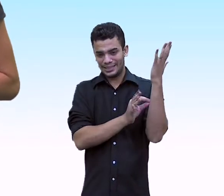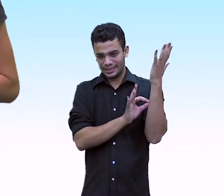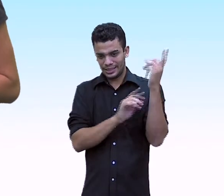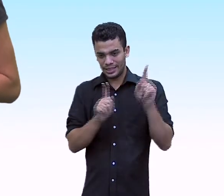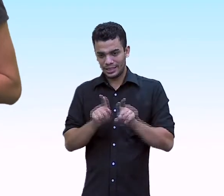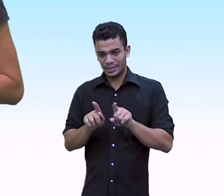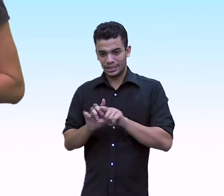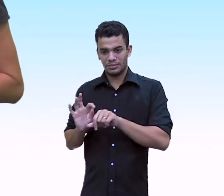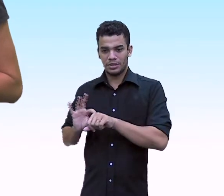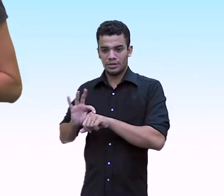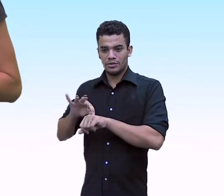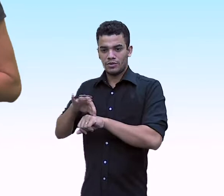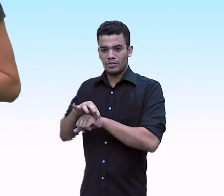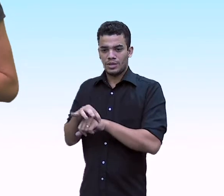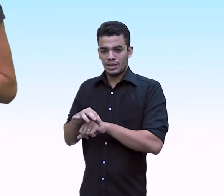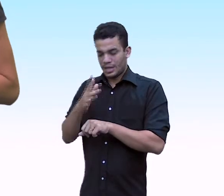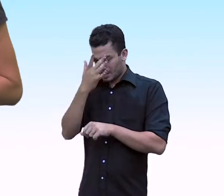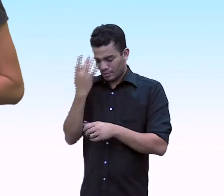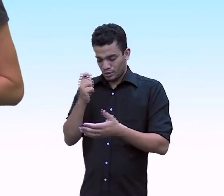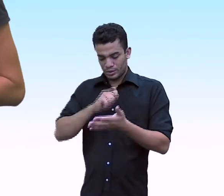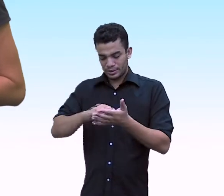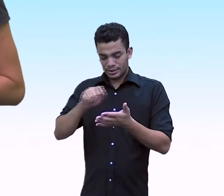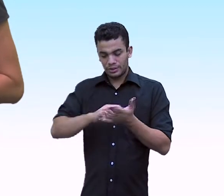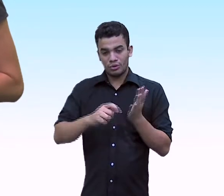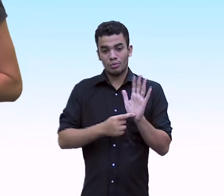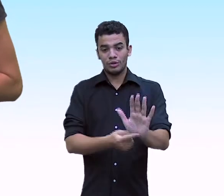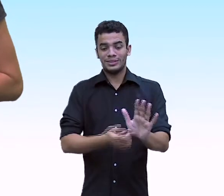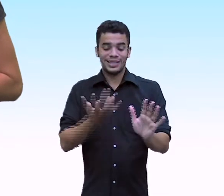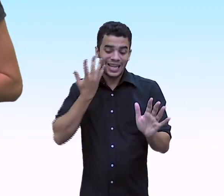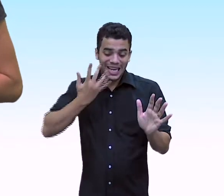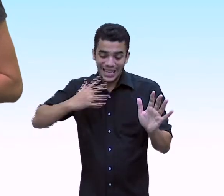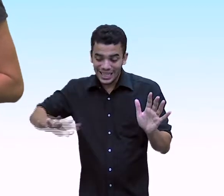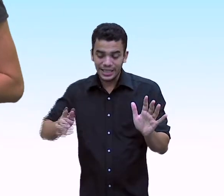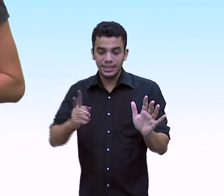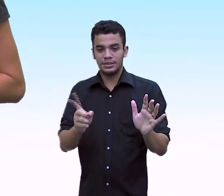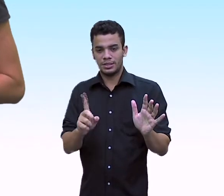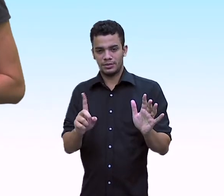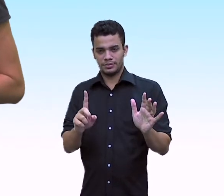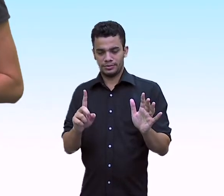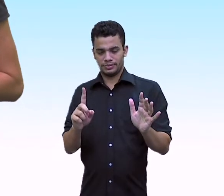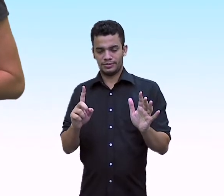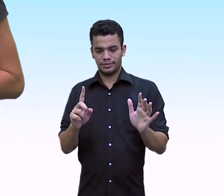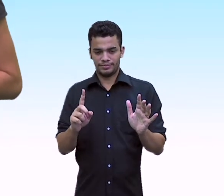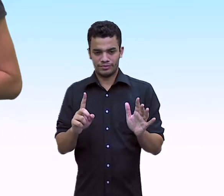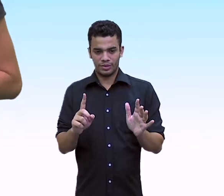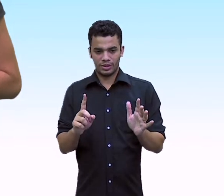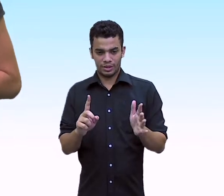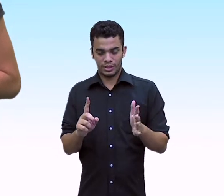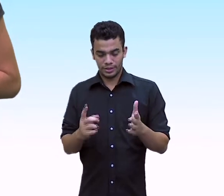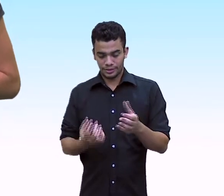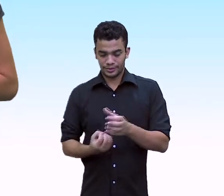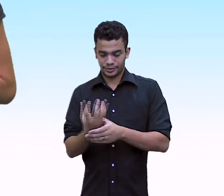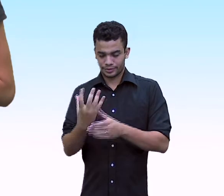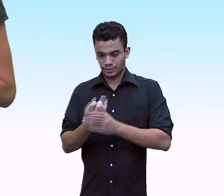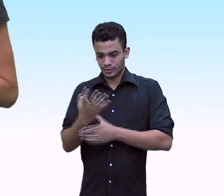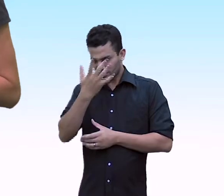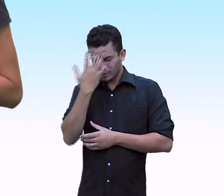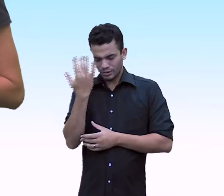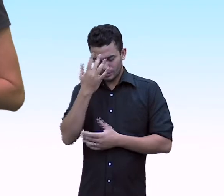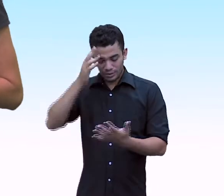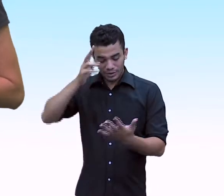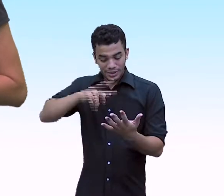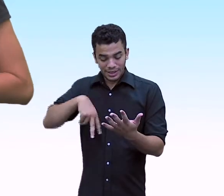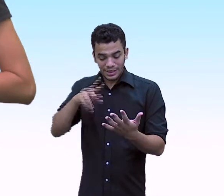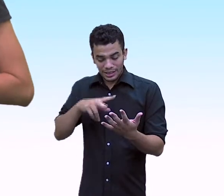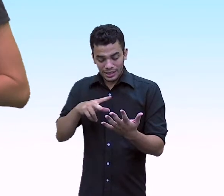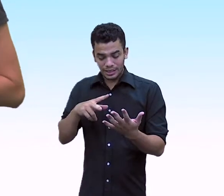ser cantada e declamada, porque os textos na época eram em formas de